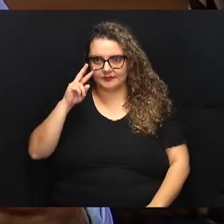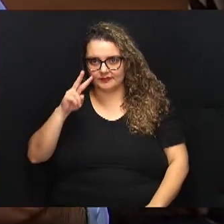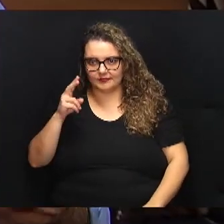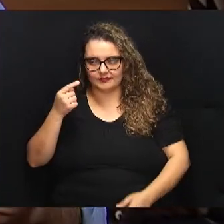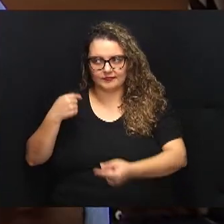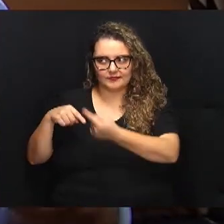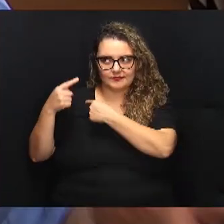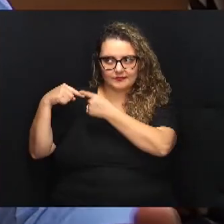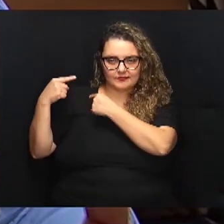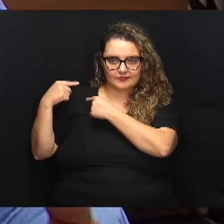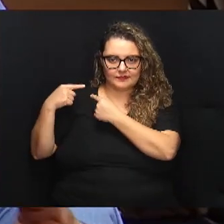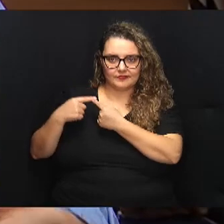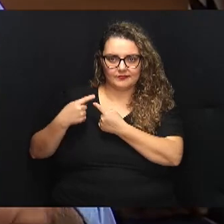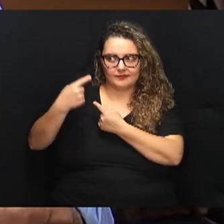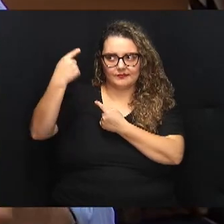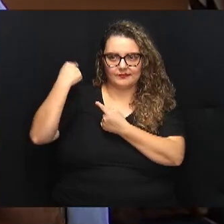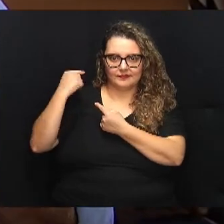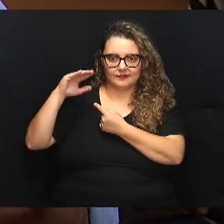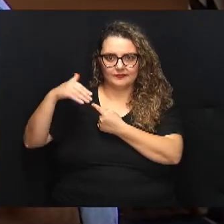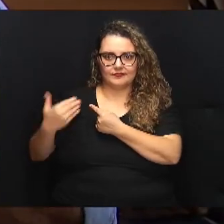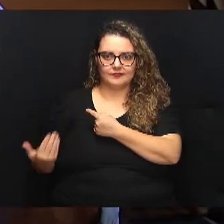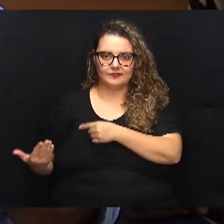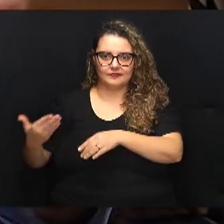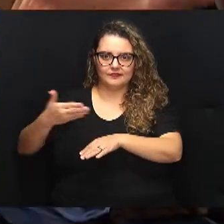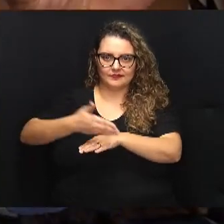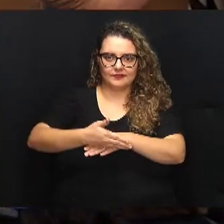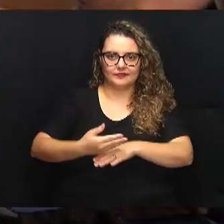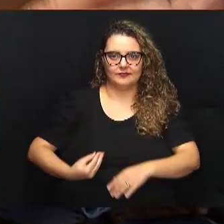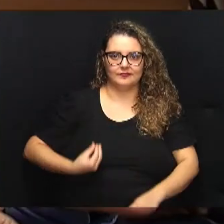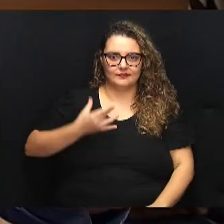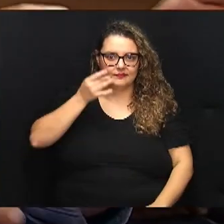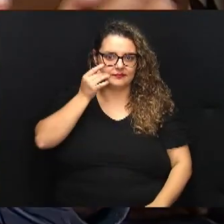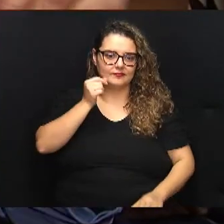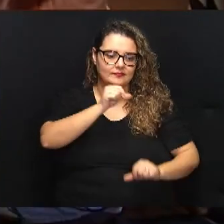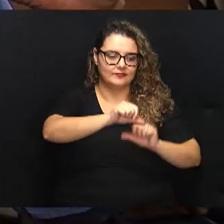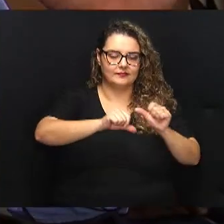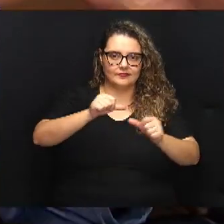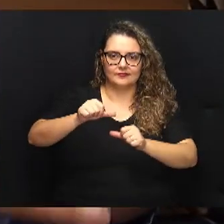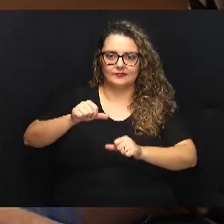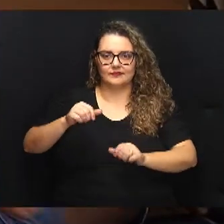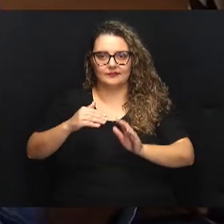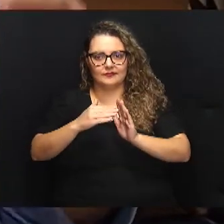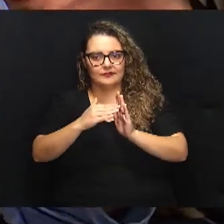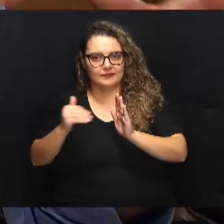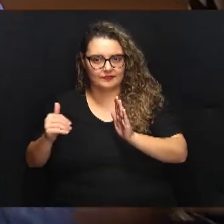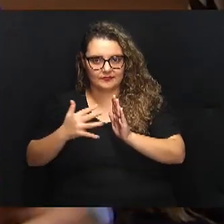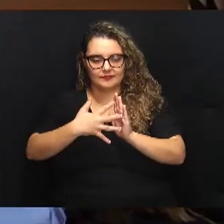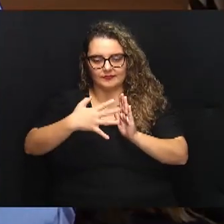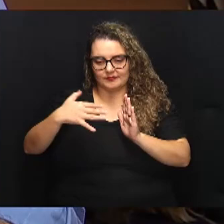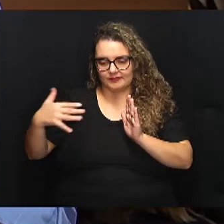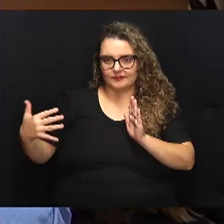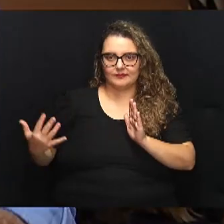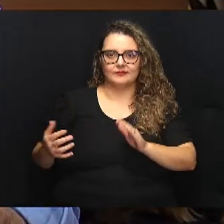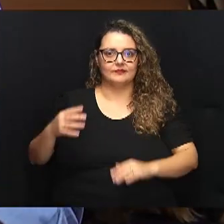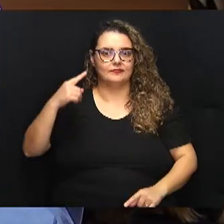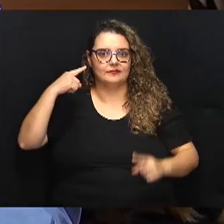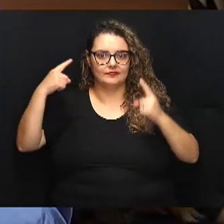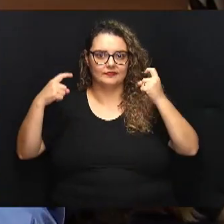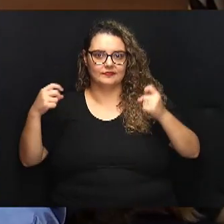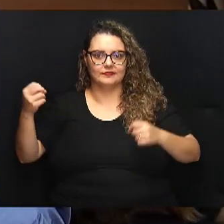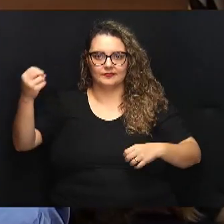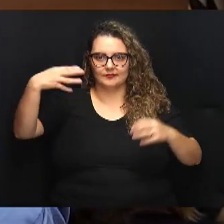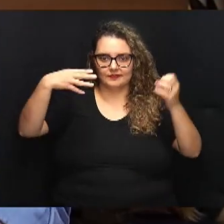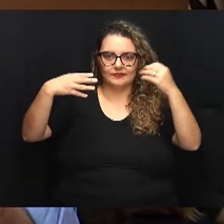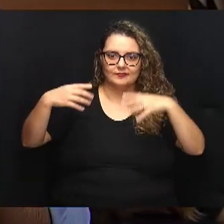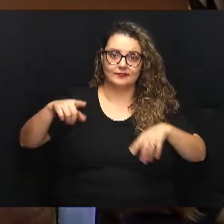passado, quando ele sair para vir para o presente, então tem mudanças estéticas, de som, de luz, e também de